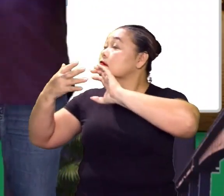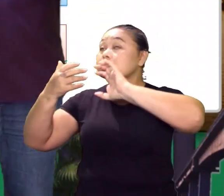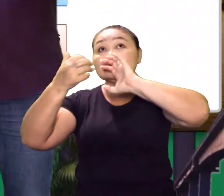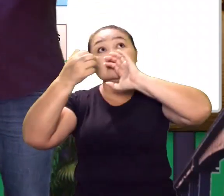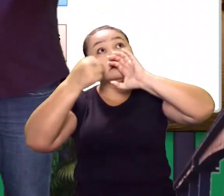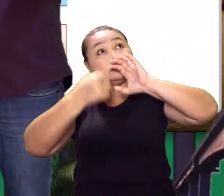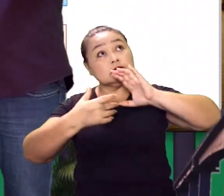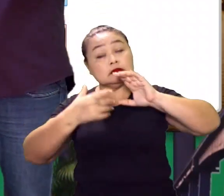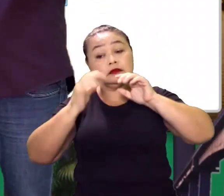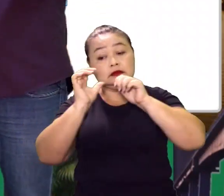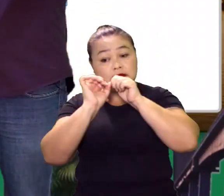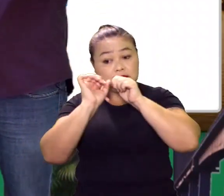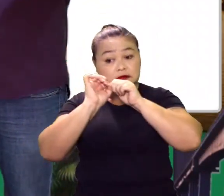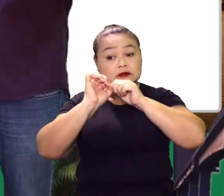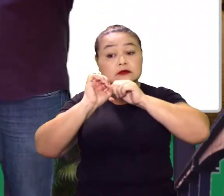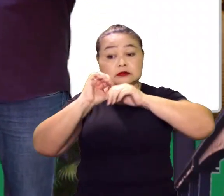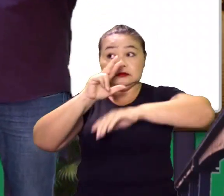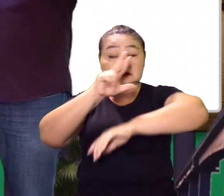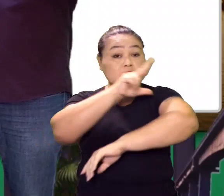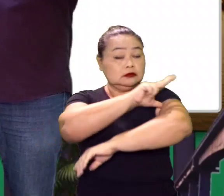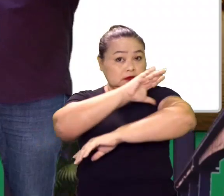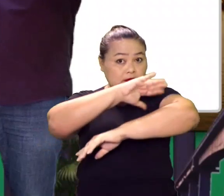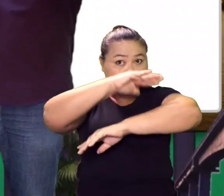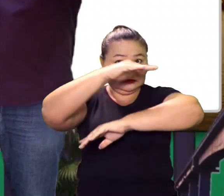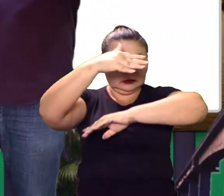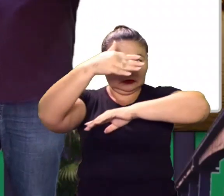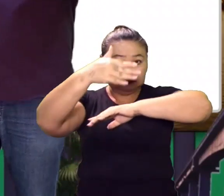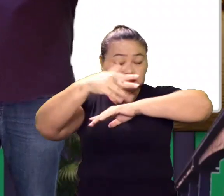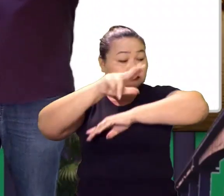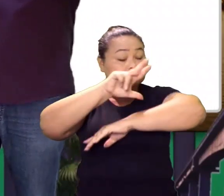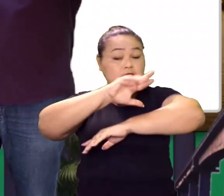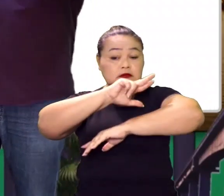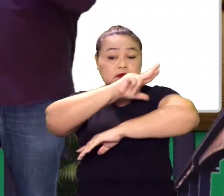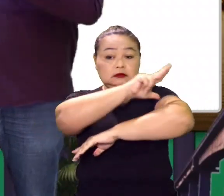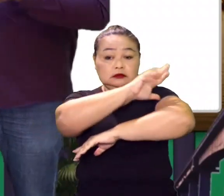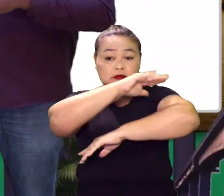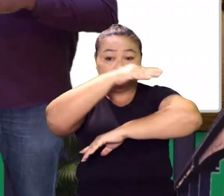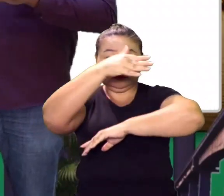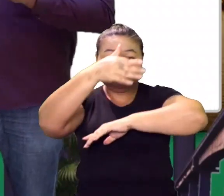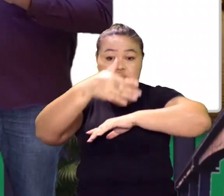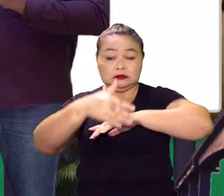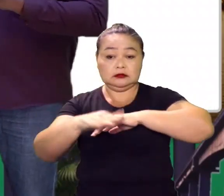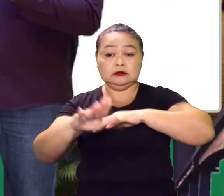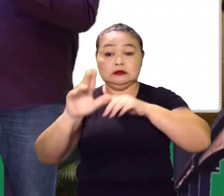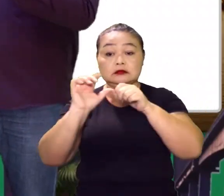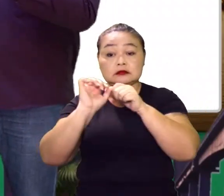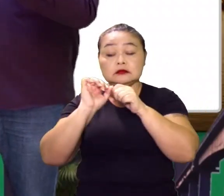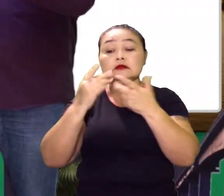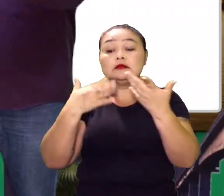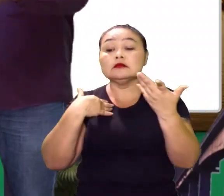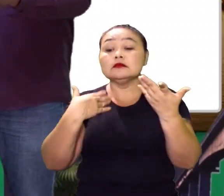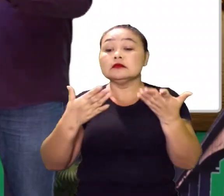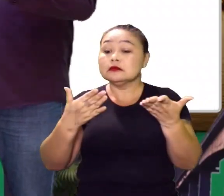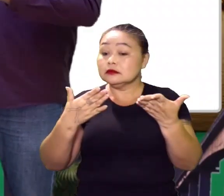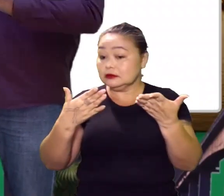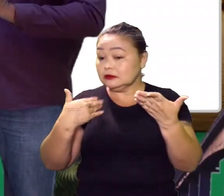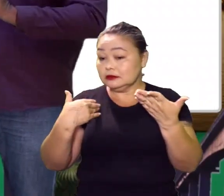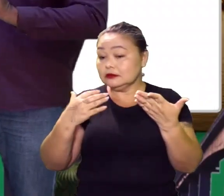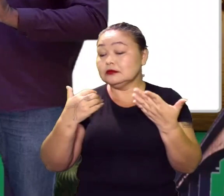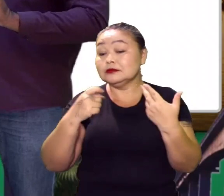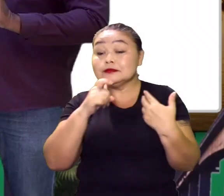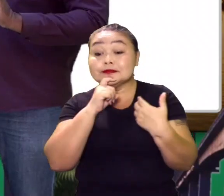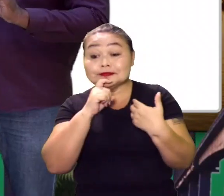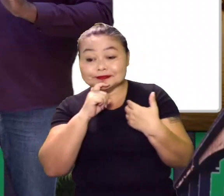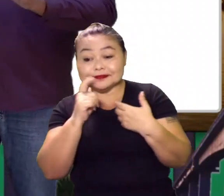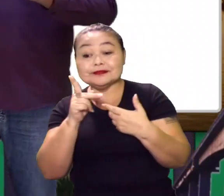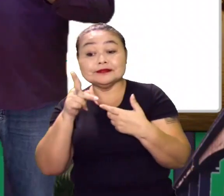sai de uma área um pouco mais alta, que ali a região de Vilhena é mais alta, tanto que é que até a questão climática é um pouco melhor, mais friozinho